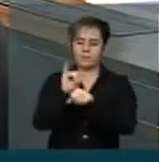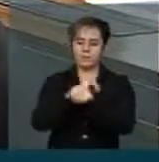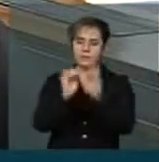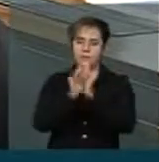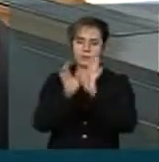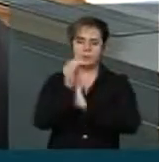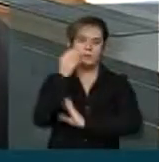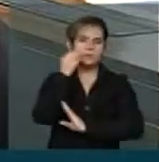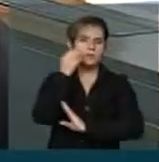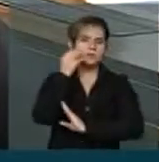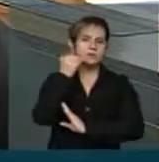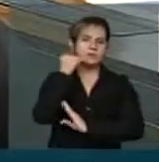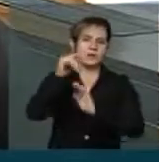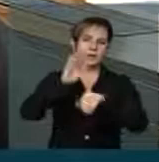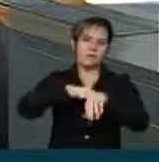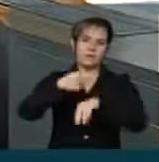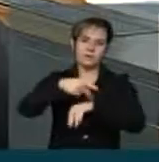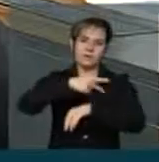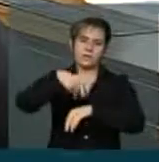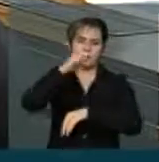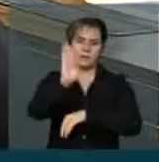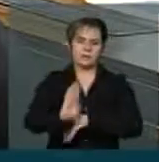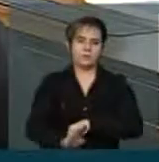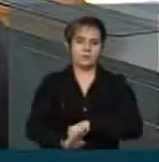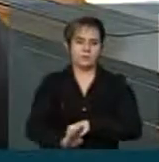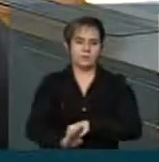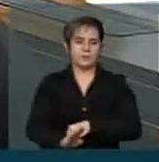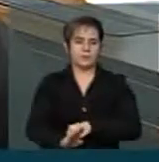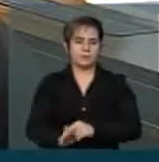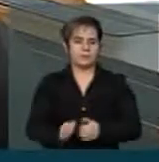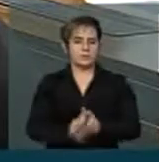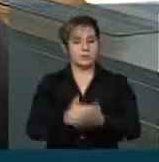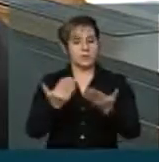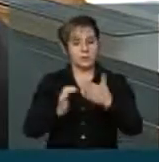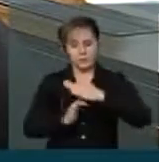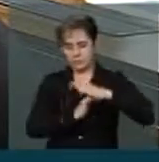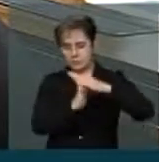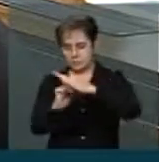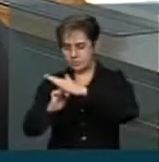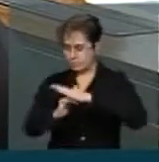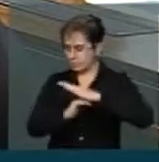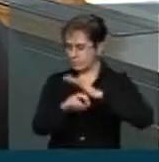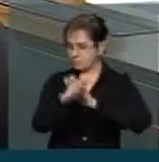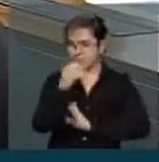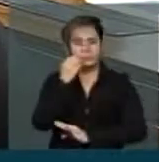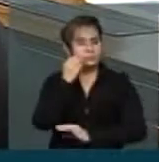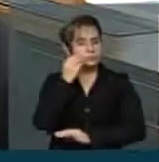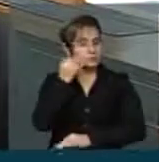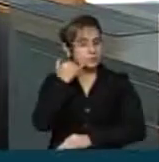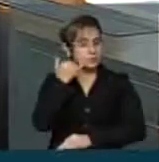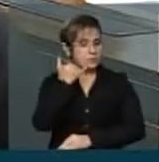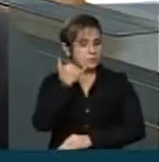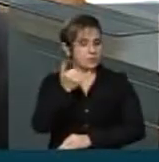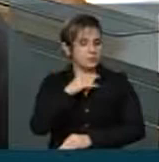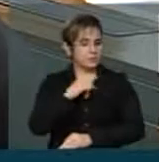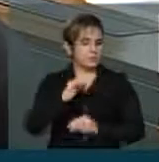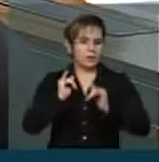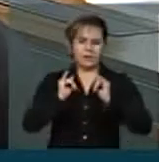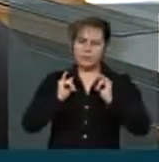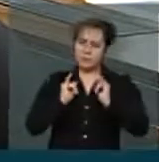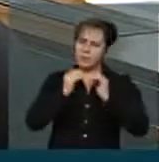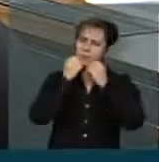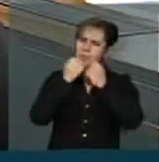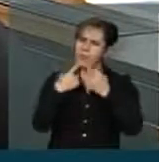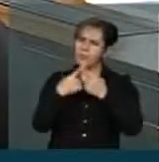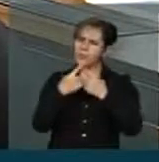telefonia do nosso país e a gente, na realidade, não ter um serviço em que as companhias operadoras estão numa posição muito confortável, tem